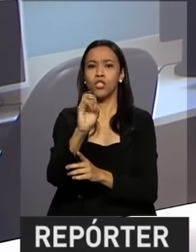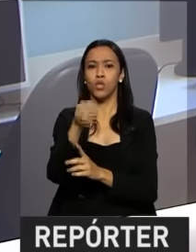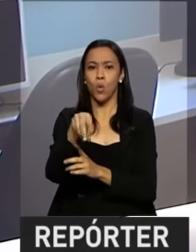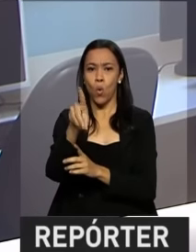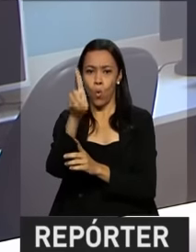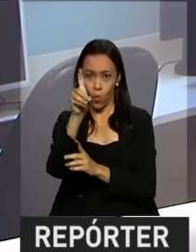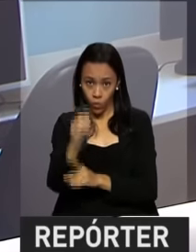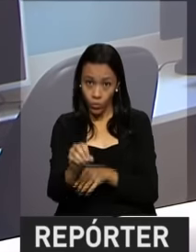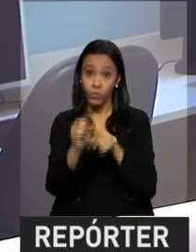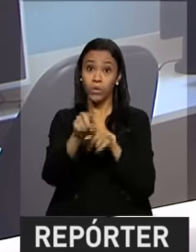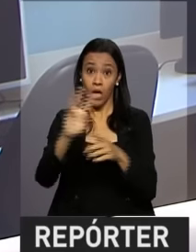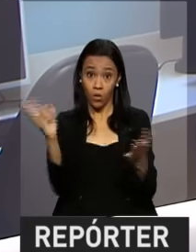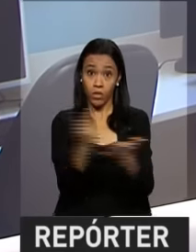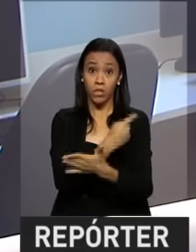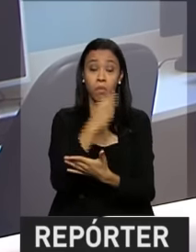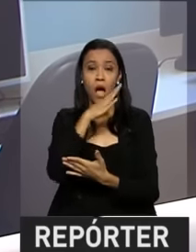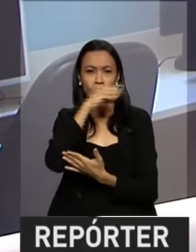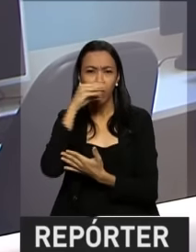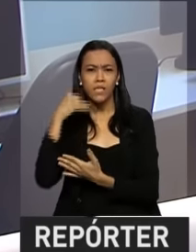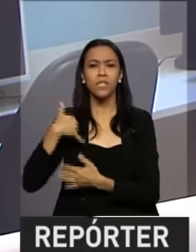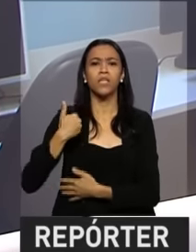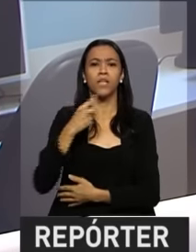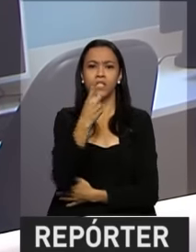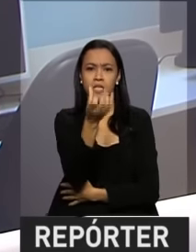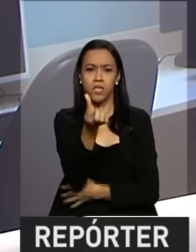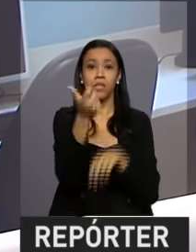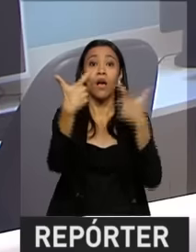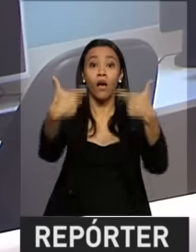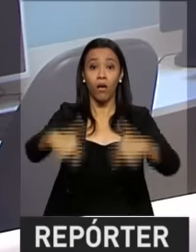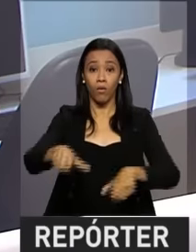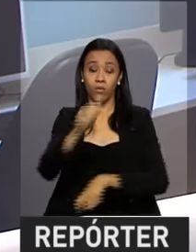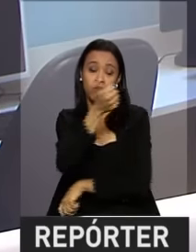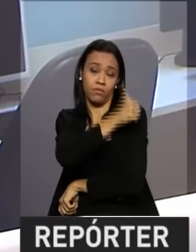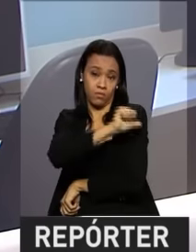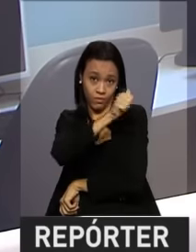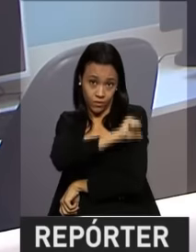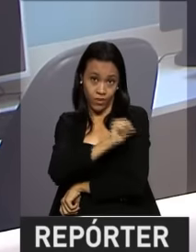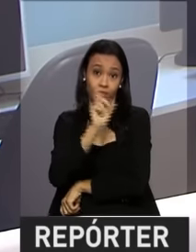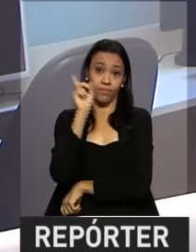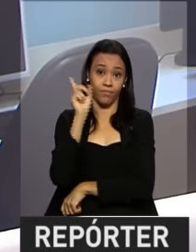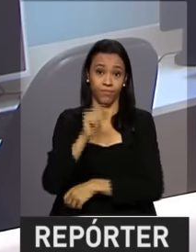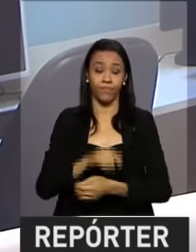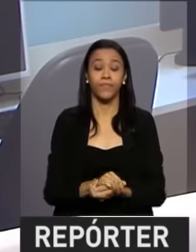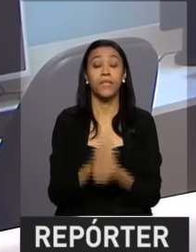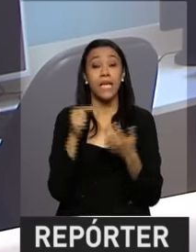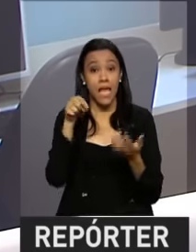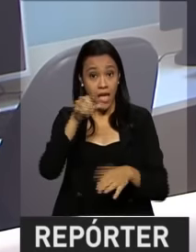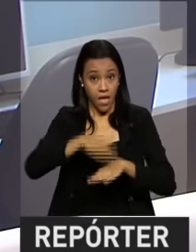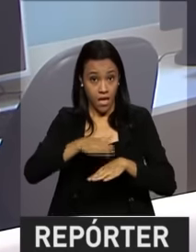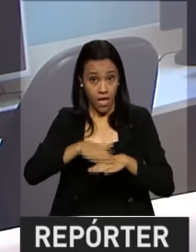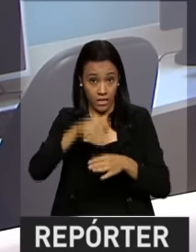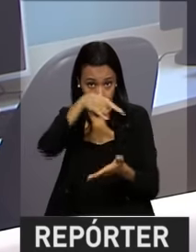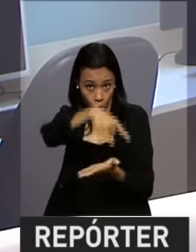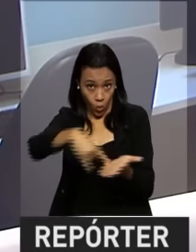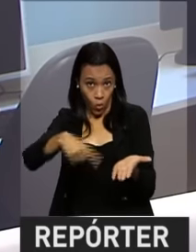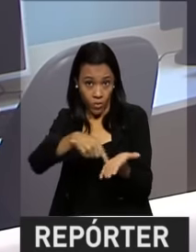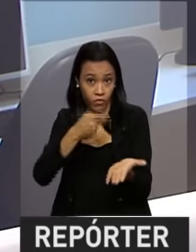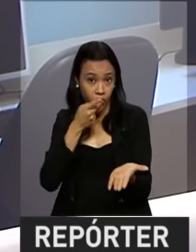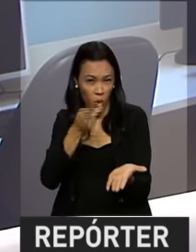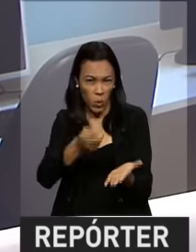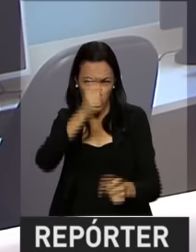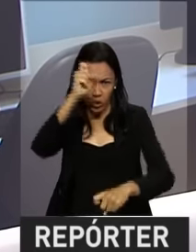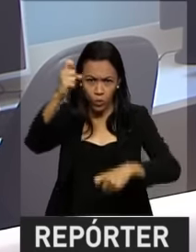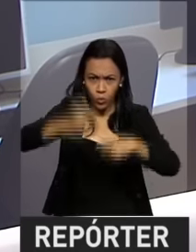adolescente de 16 anos em uma comunidade da Zona Oeste do Rio de Janeiro segundo a nota o estupro